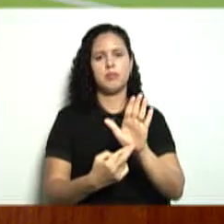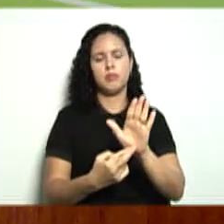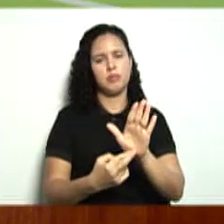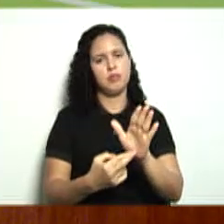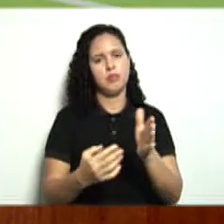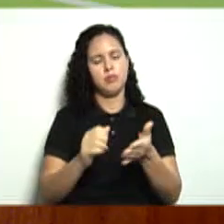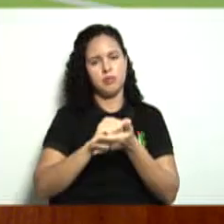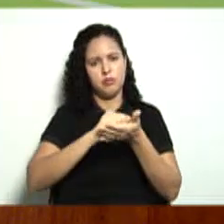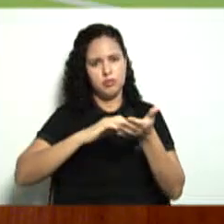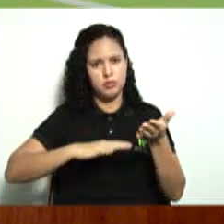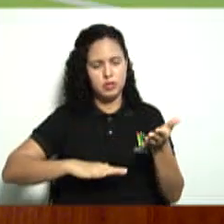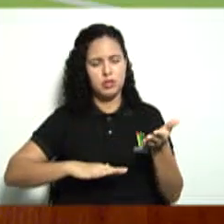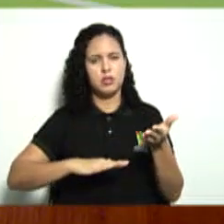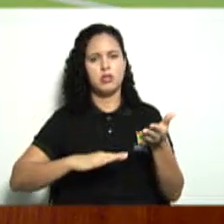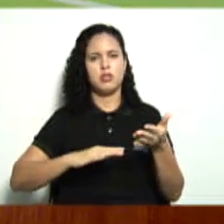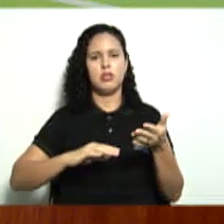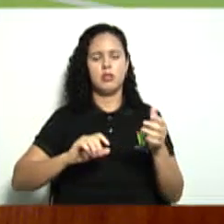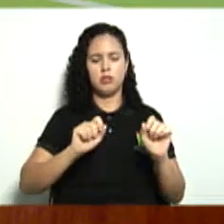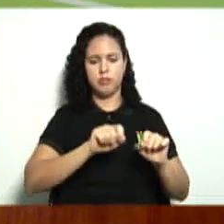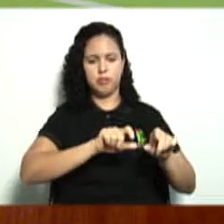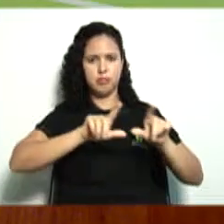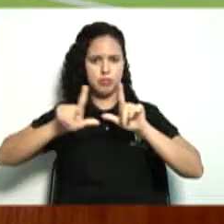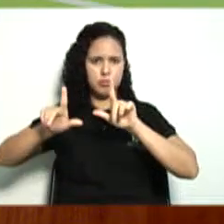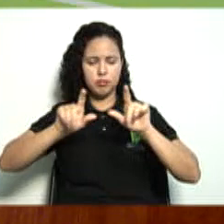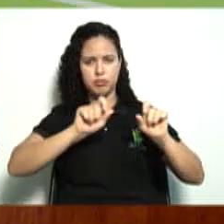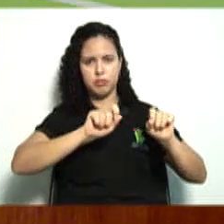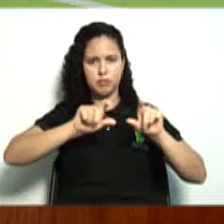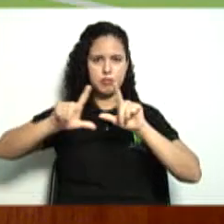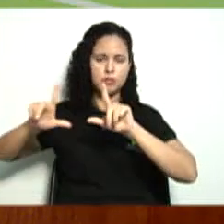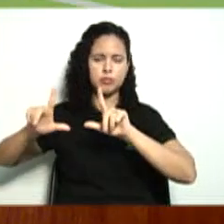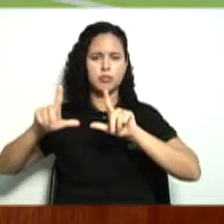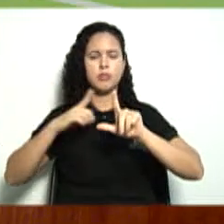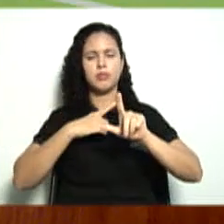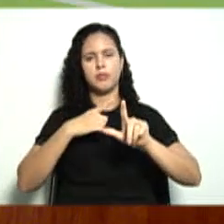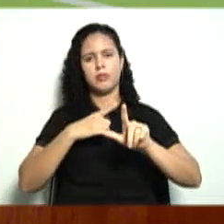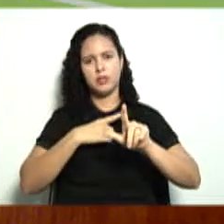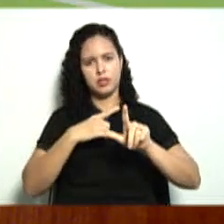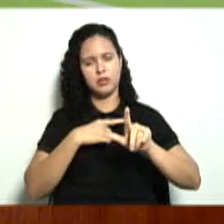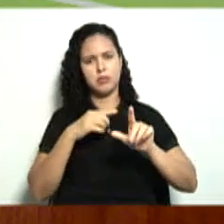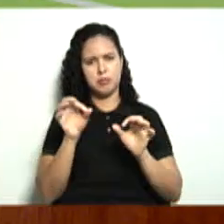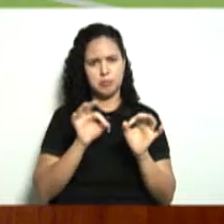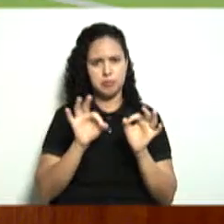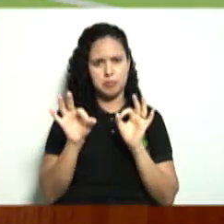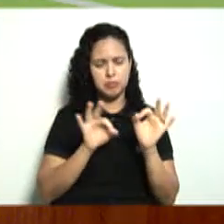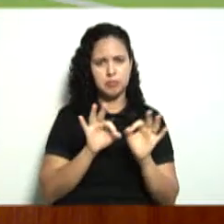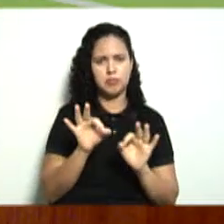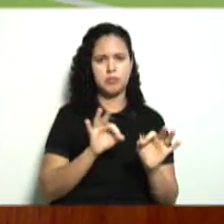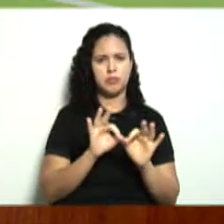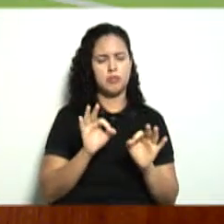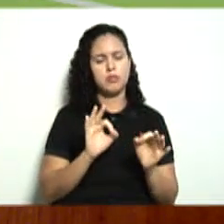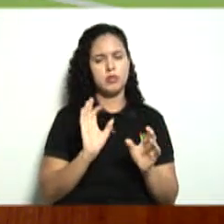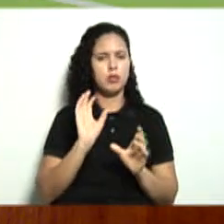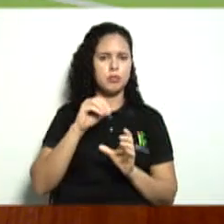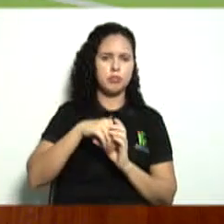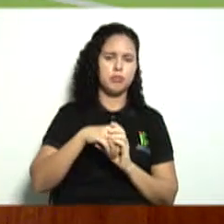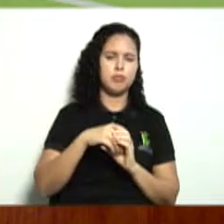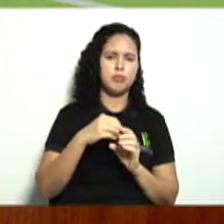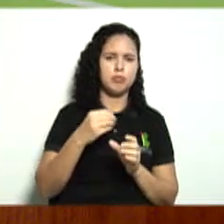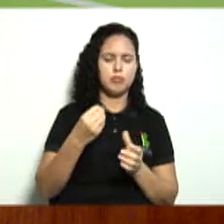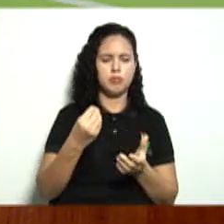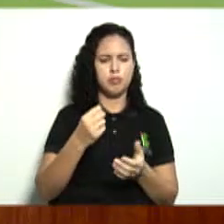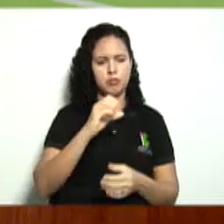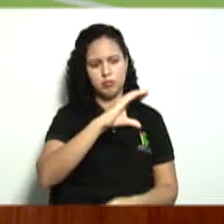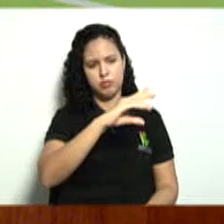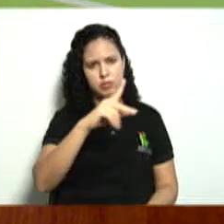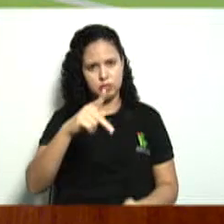aula, né? 30 segundos para o primeiro slide, né? Aquele de apresentação. Você vai estar expondo aí sua cooperativa ou um trabalho que você